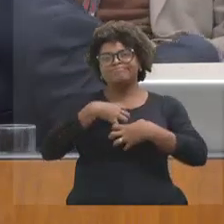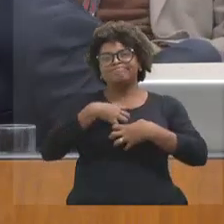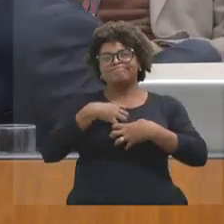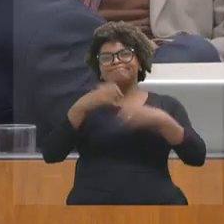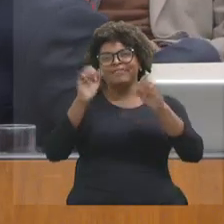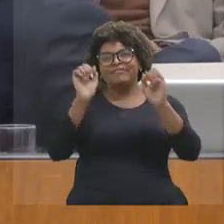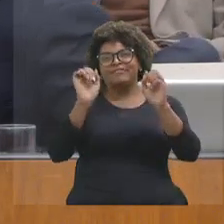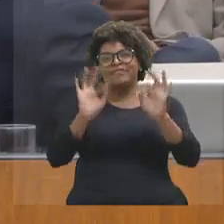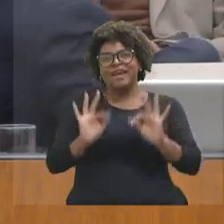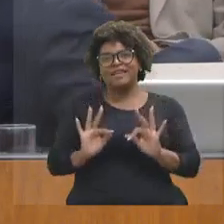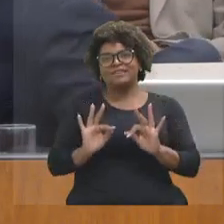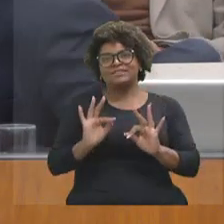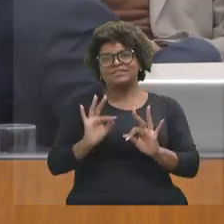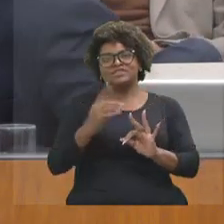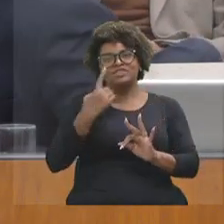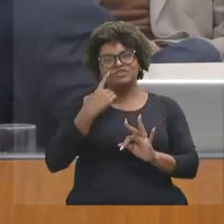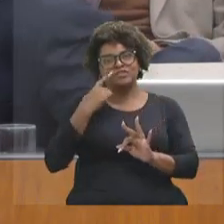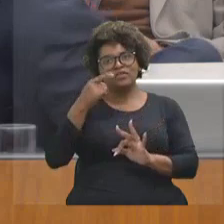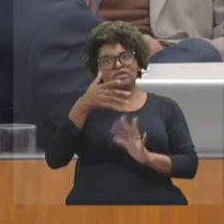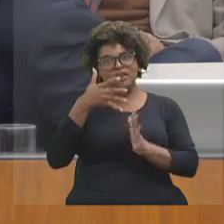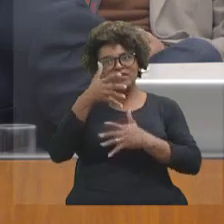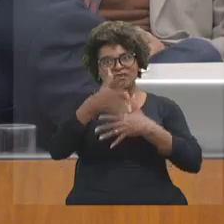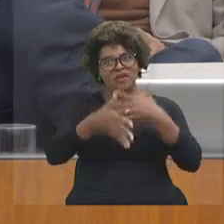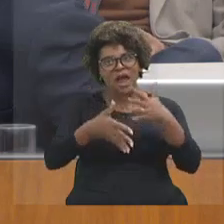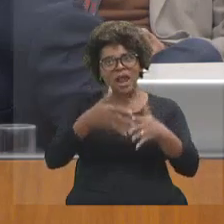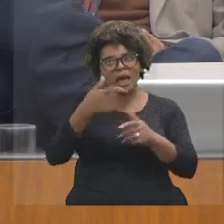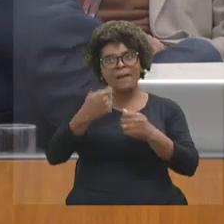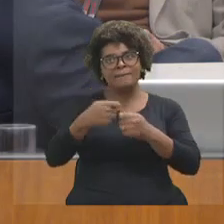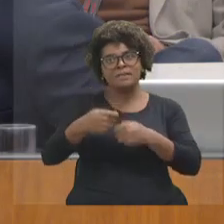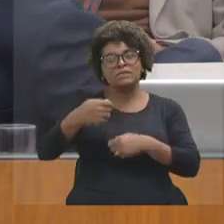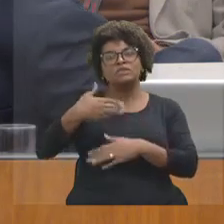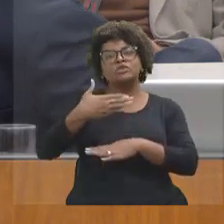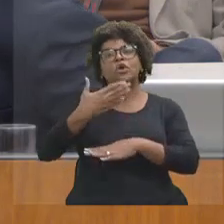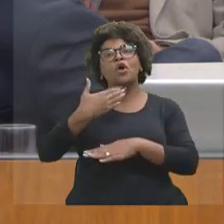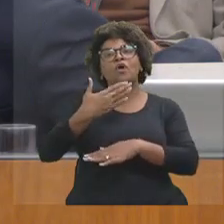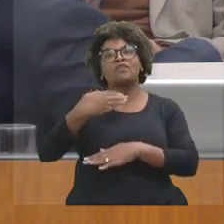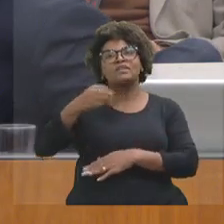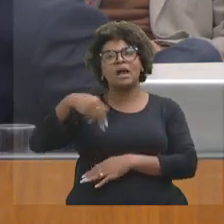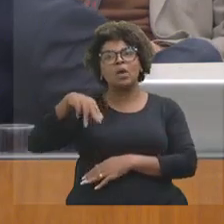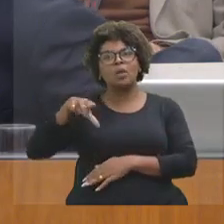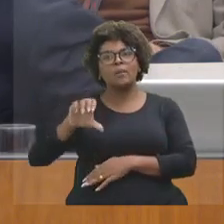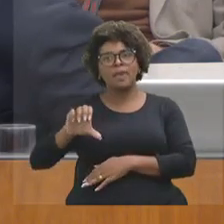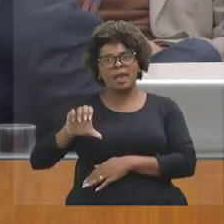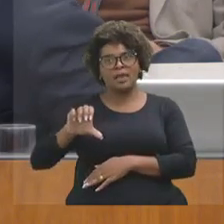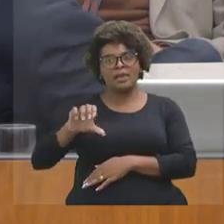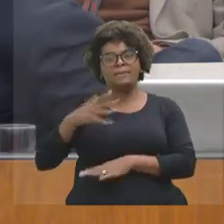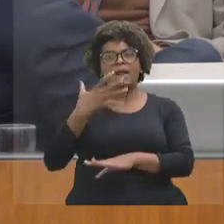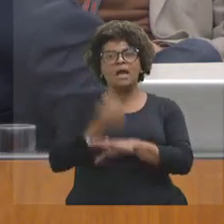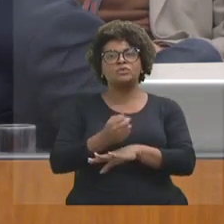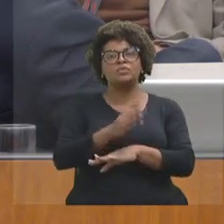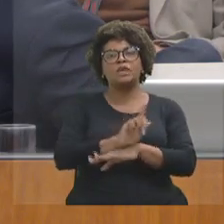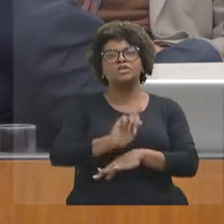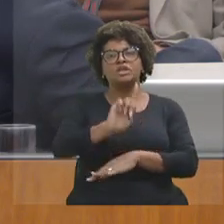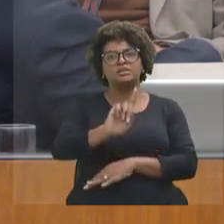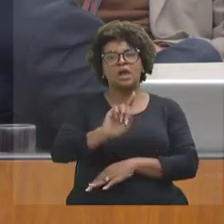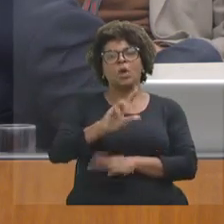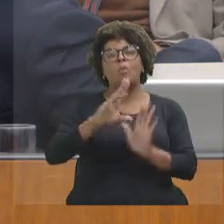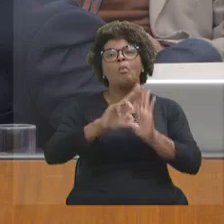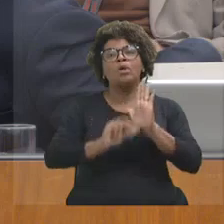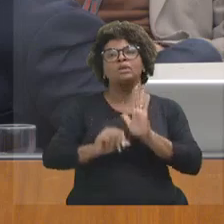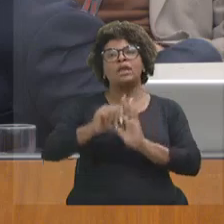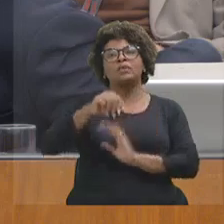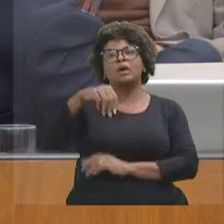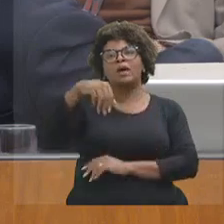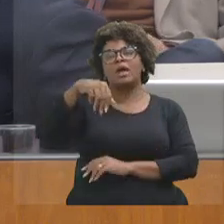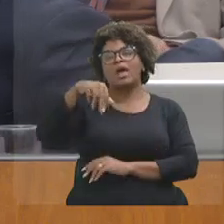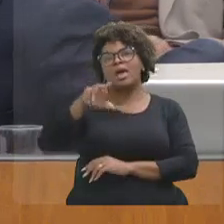conversar com Mac se a ideia é assumir a gestão no modelo websérie ou se eles querem que se tornem um hospital escola